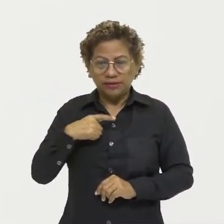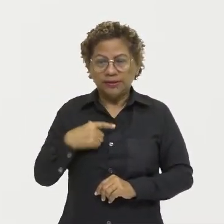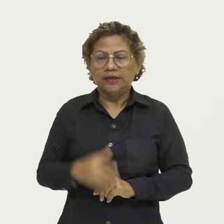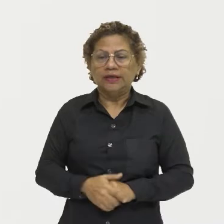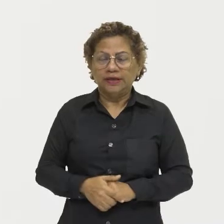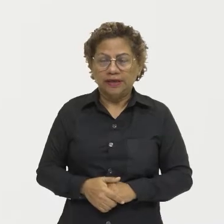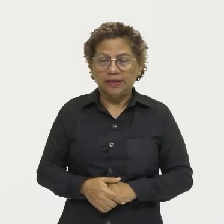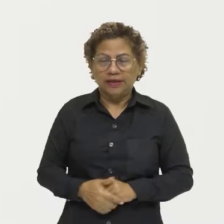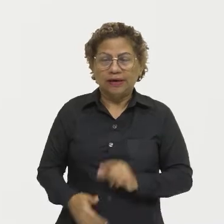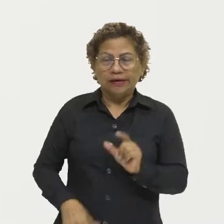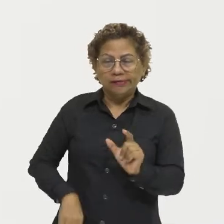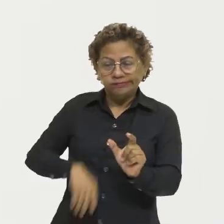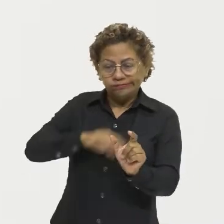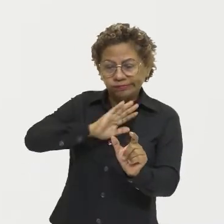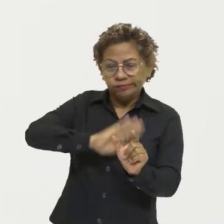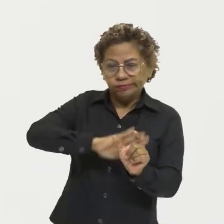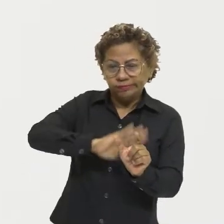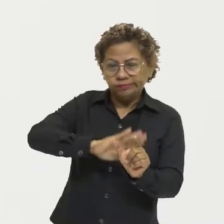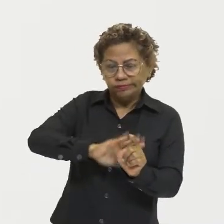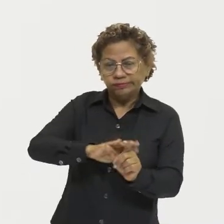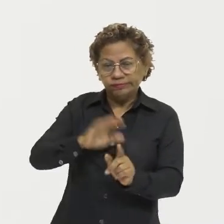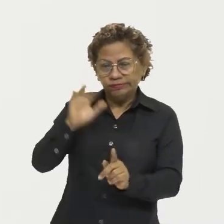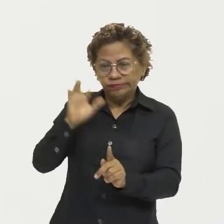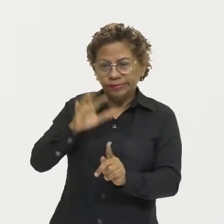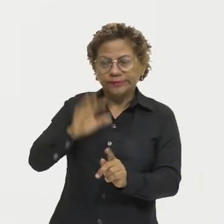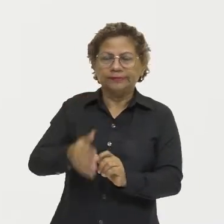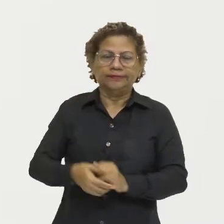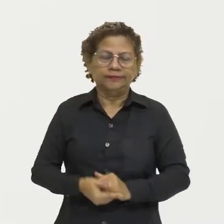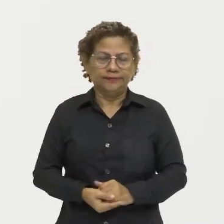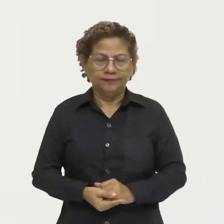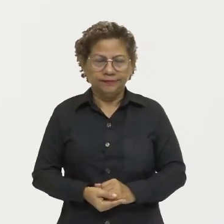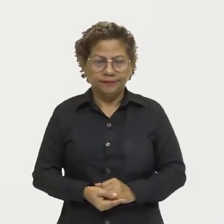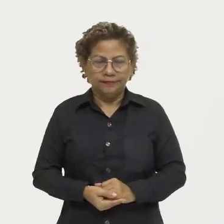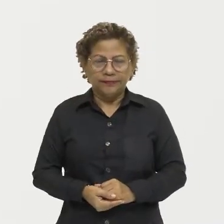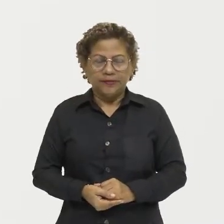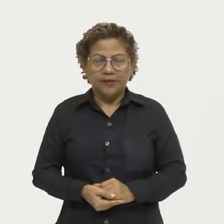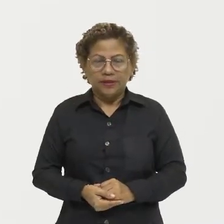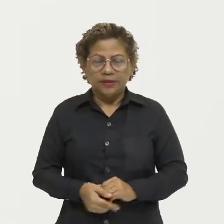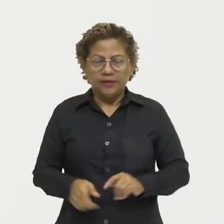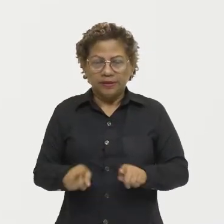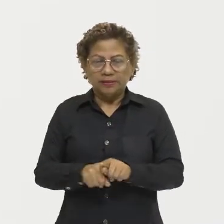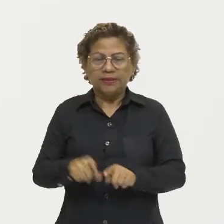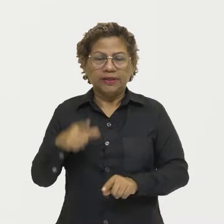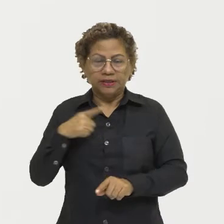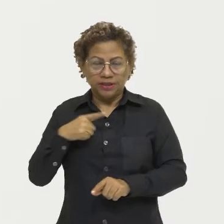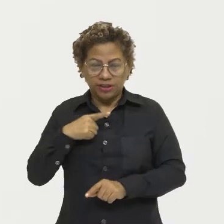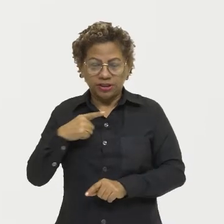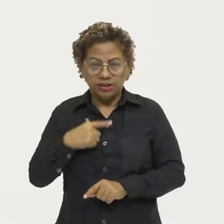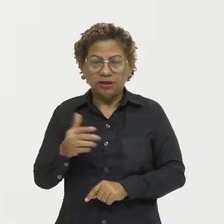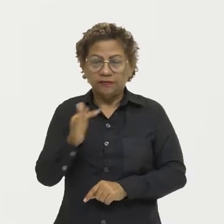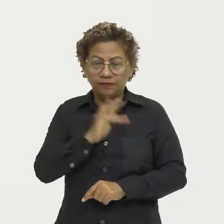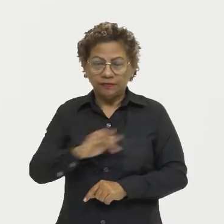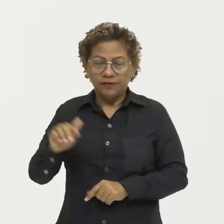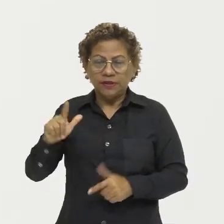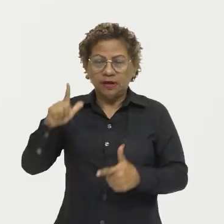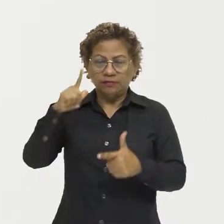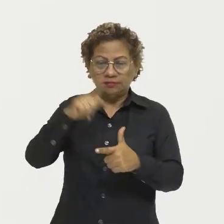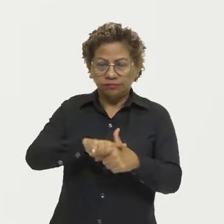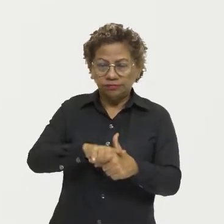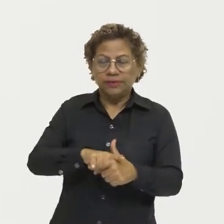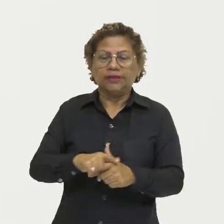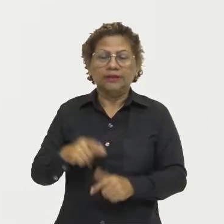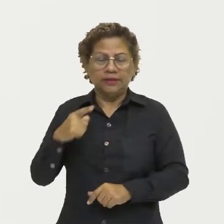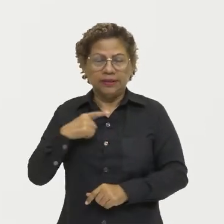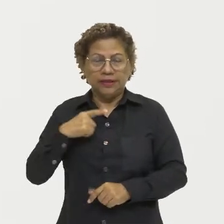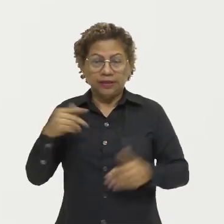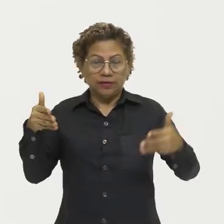de convencer, né? E aí nós temos a função metalinguística, que é a função que está com